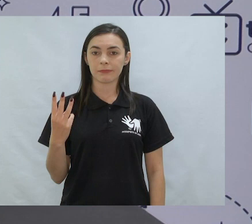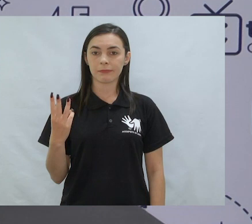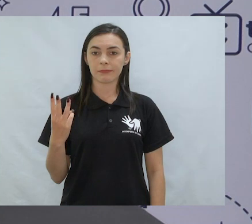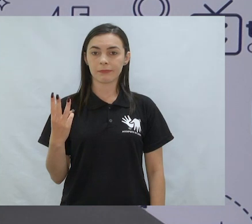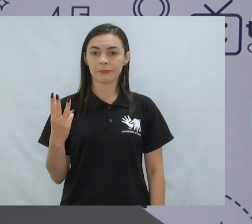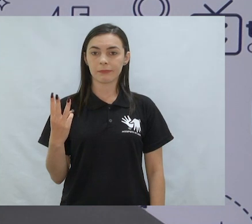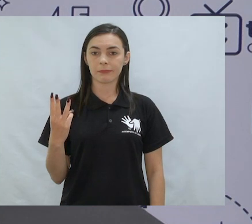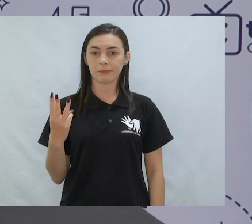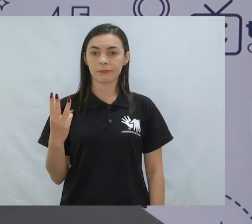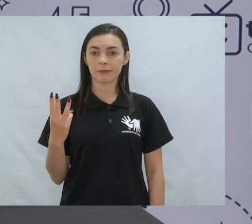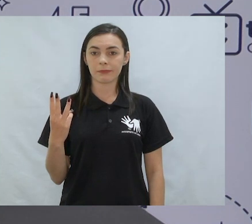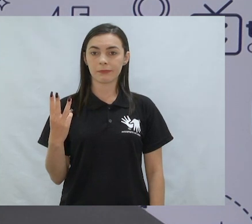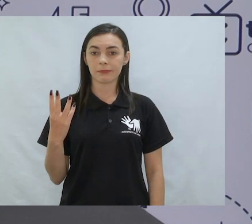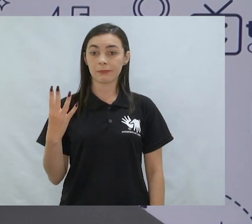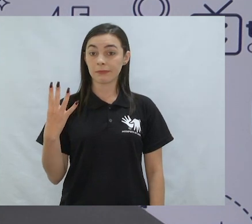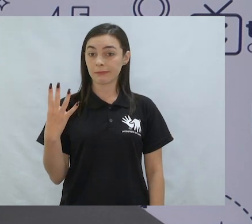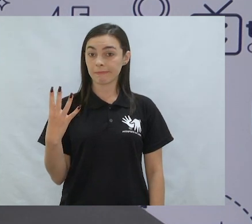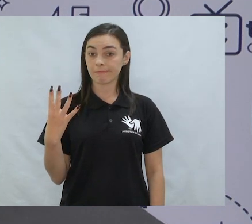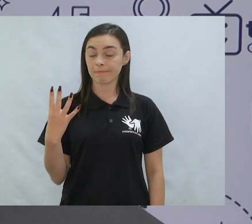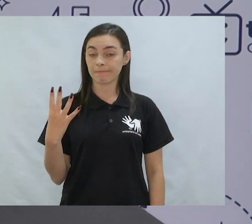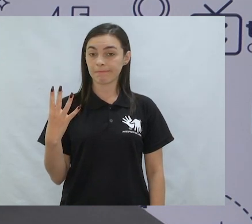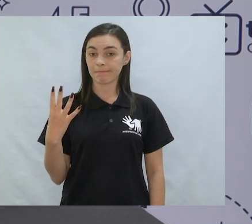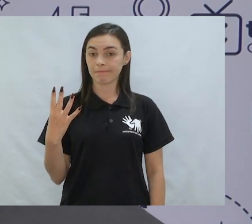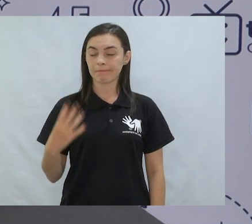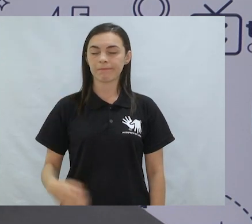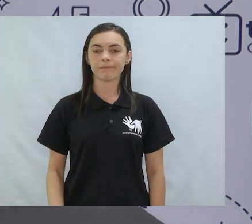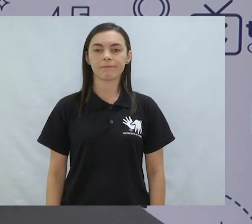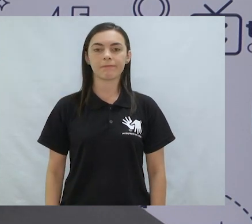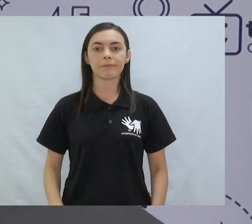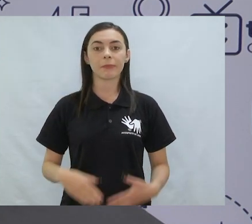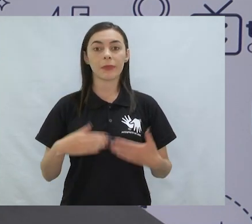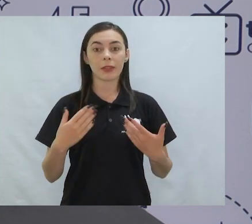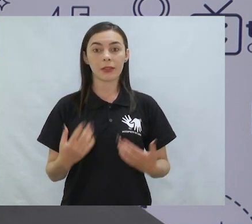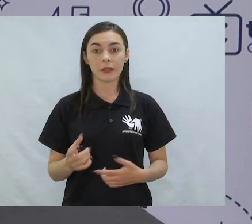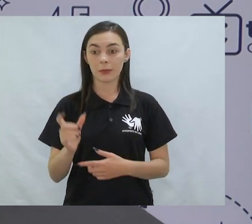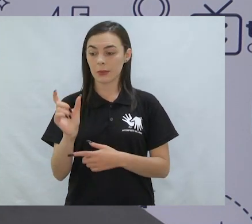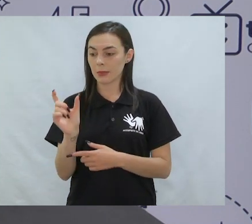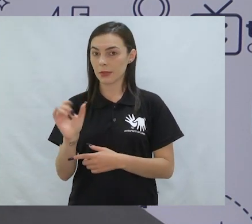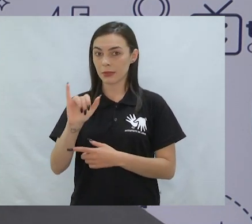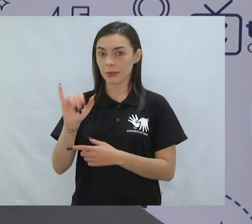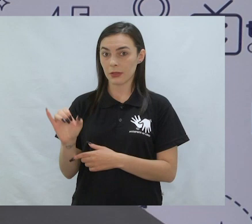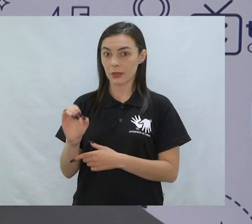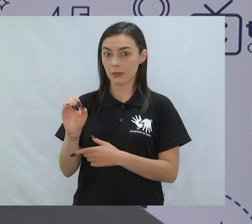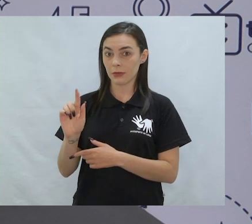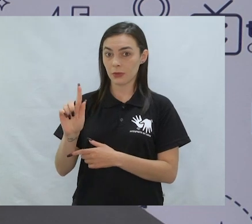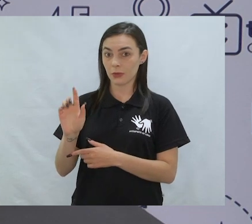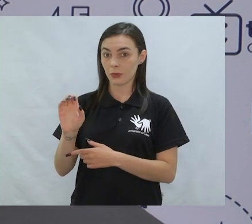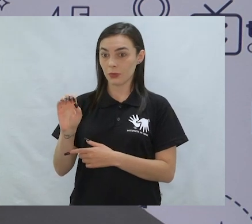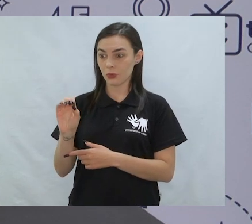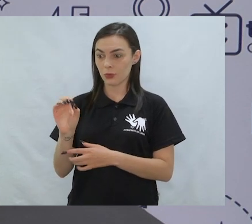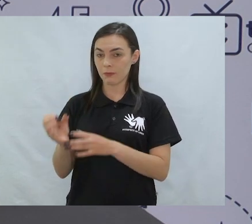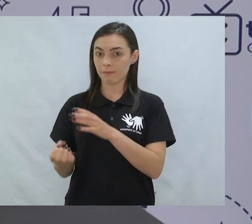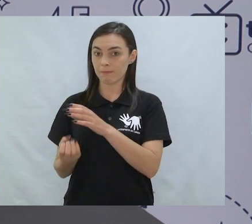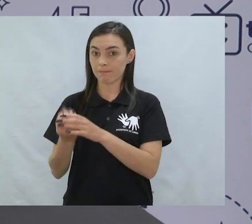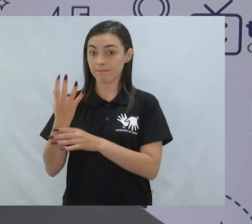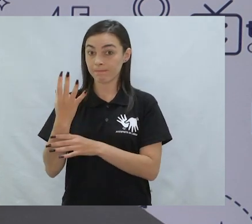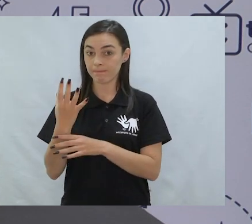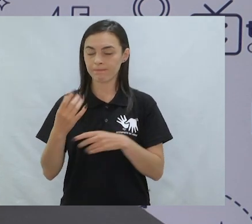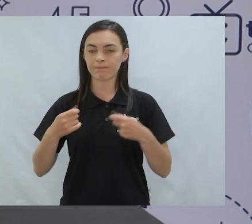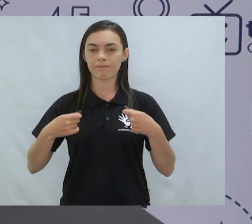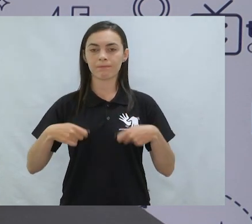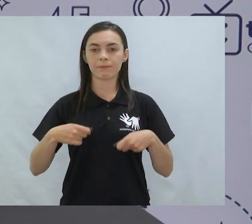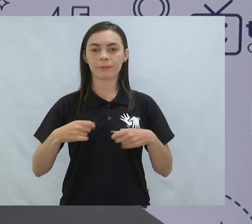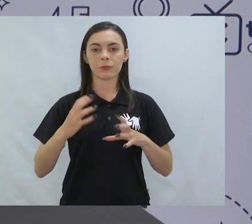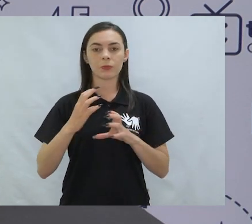duas, três, quatro. Então, para formar a palavra jogo,